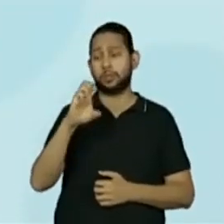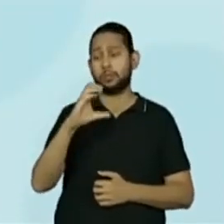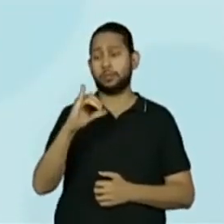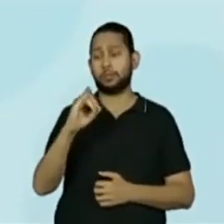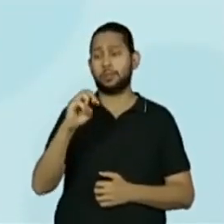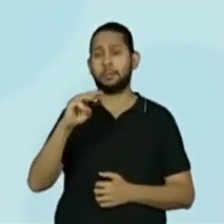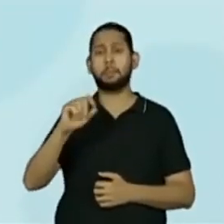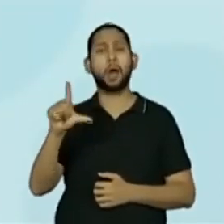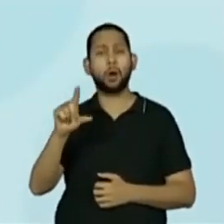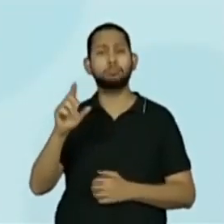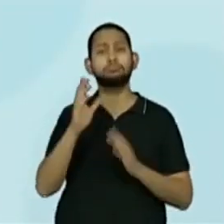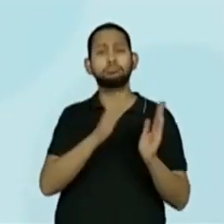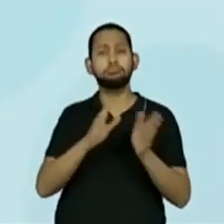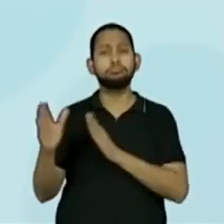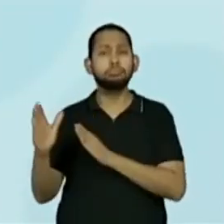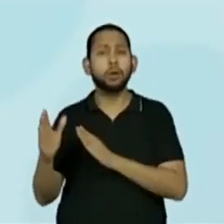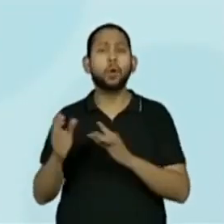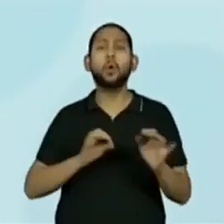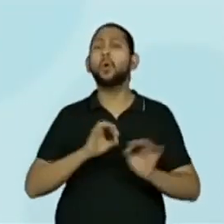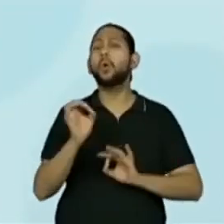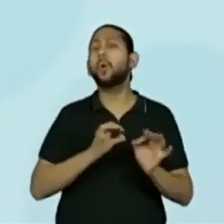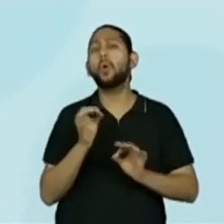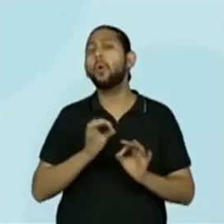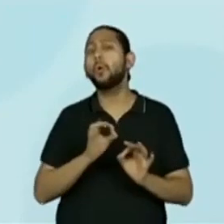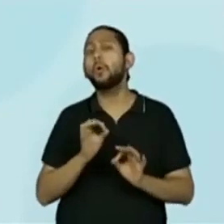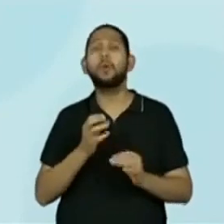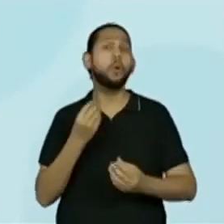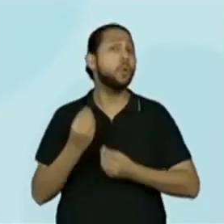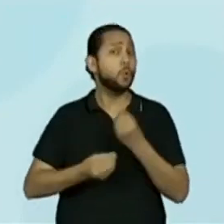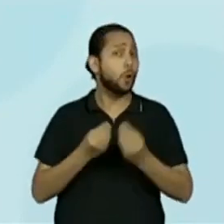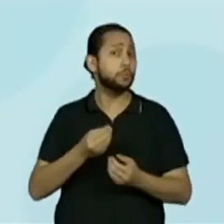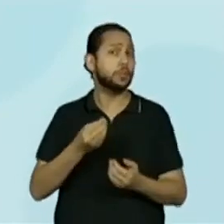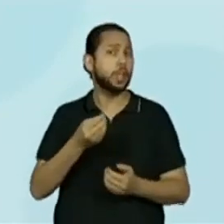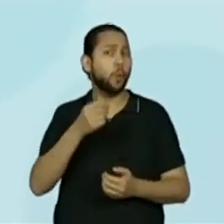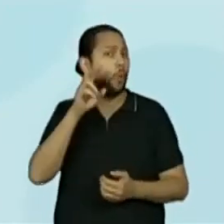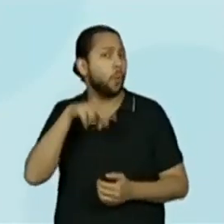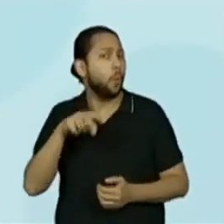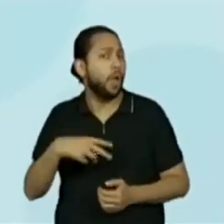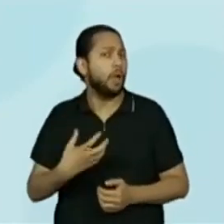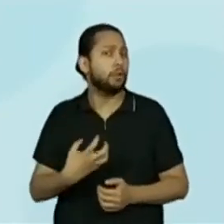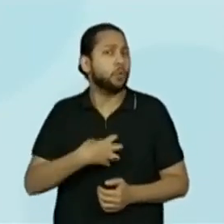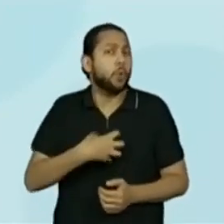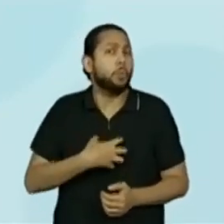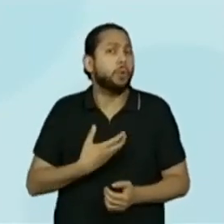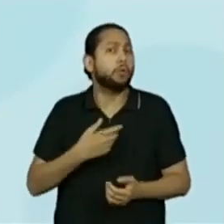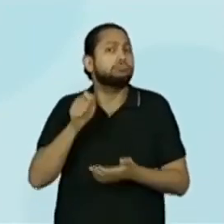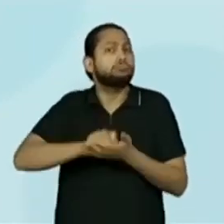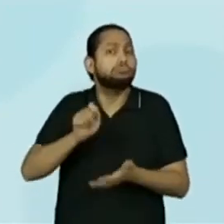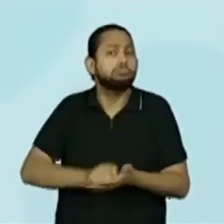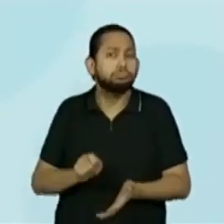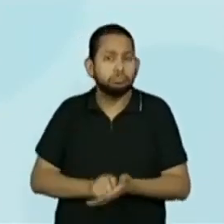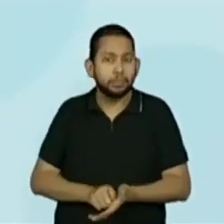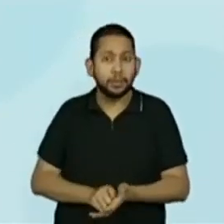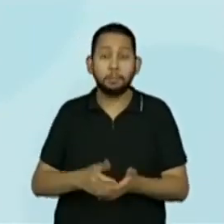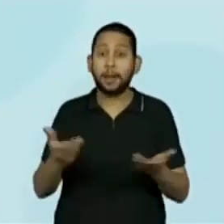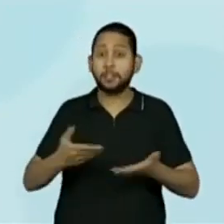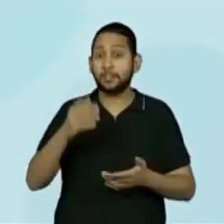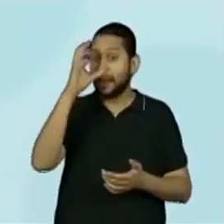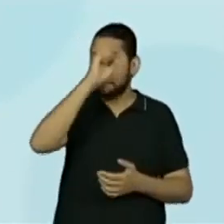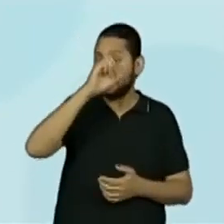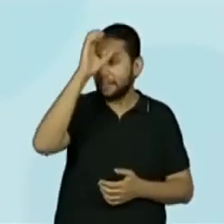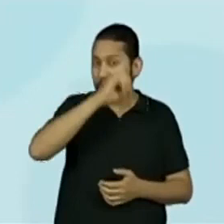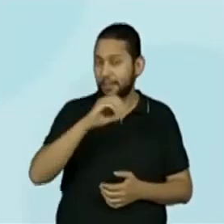a ordenação, a escrita desses números naturais bem grandes, só que indo para centenas de